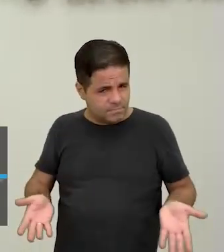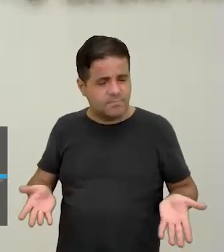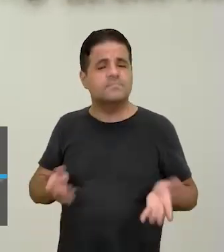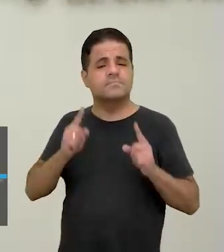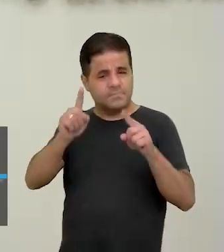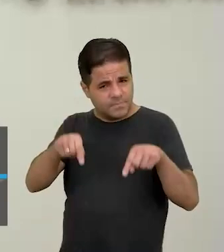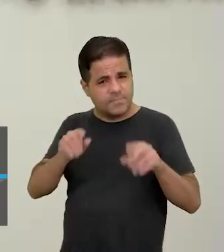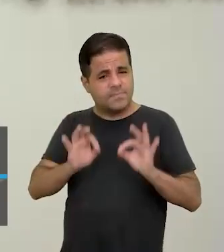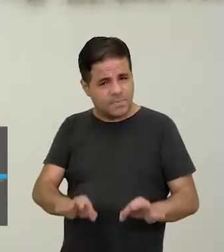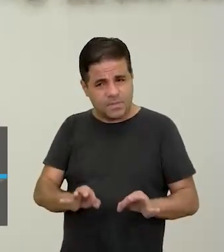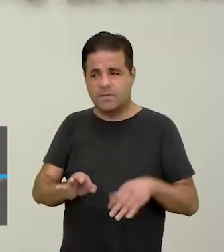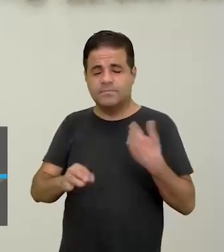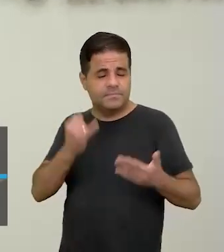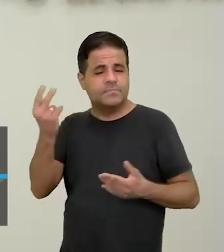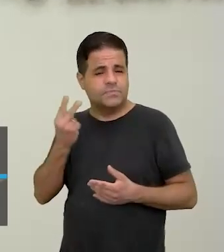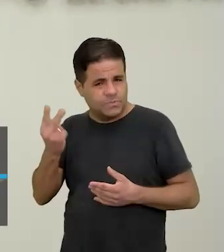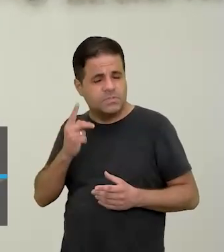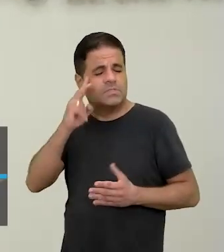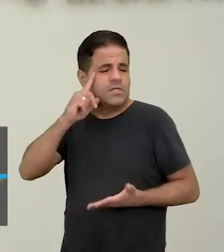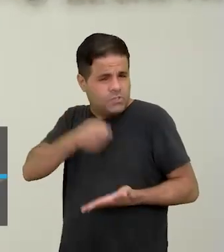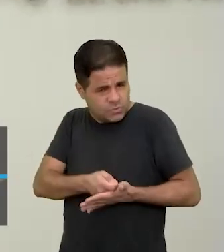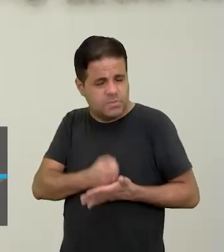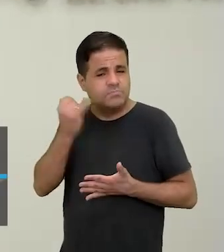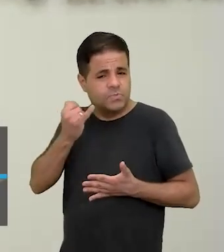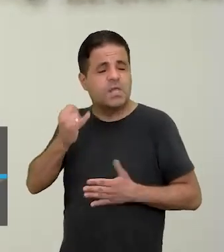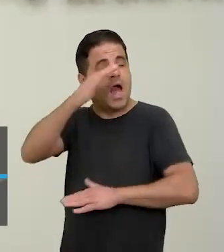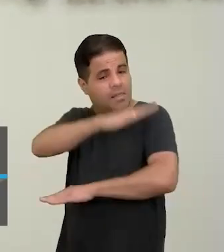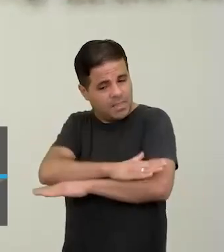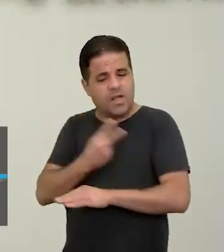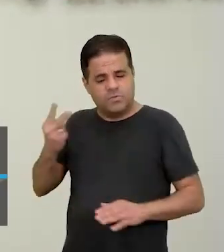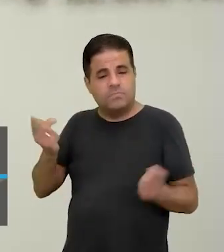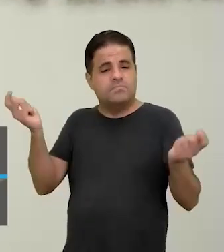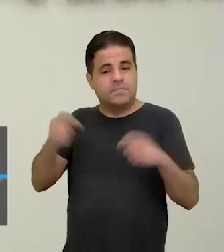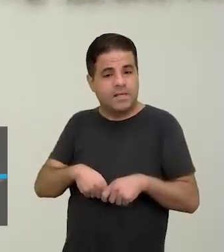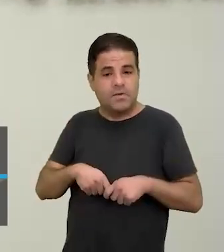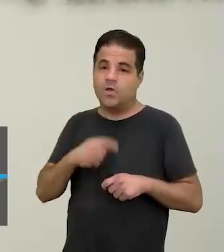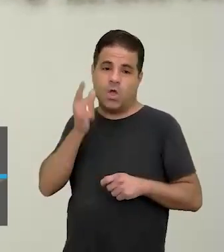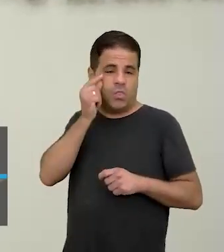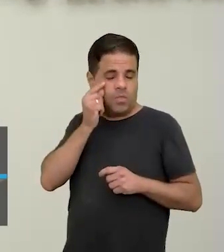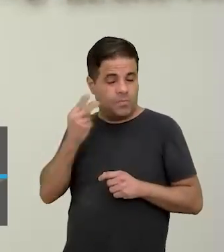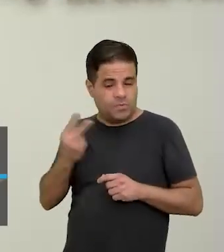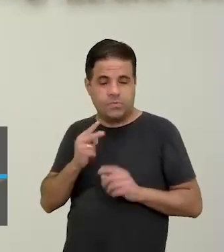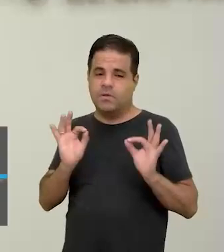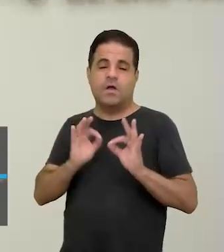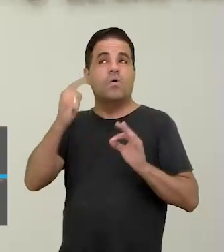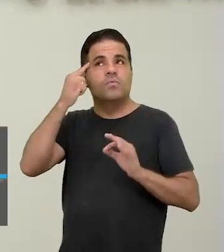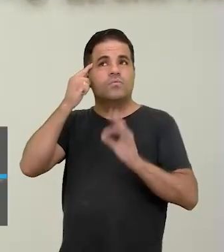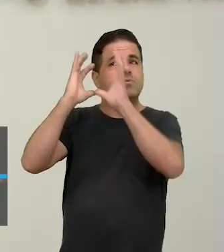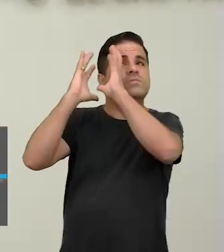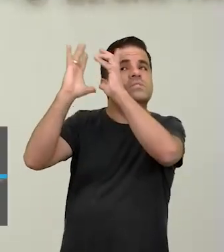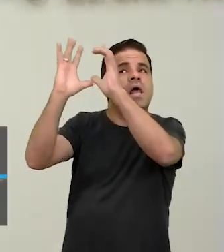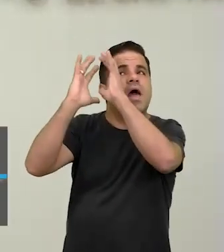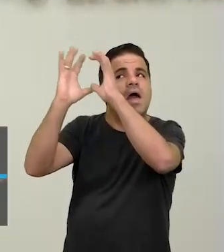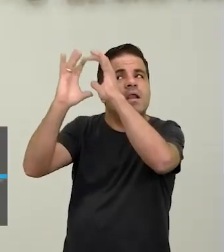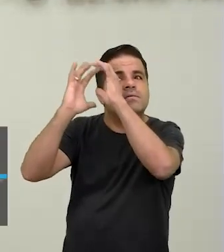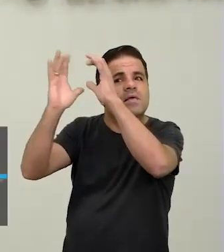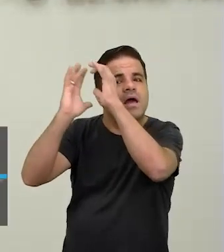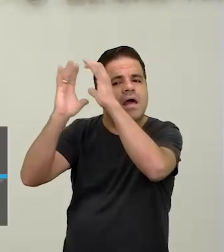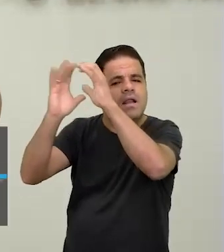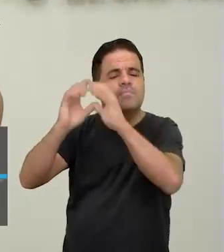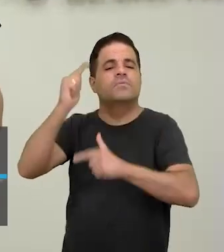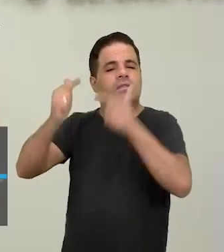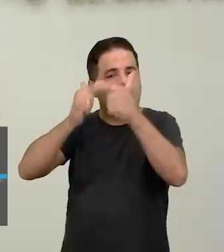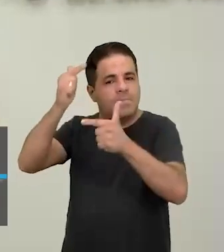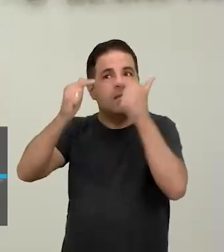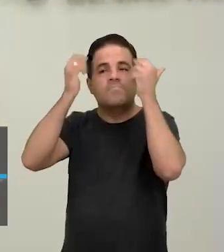que justamente decisões importantes são tomadas no período da tarde, porque ninguém está dormindo ainda. Né? O cérebro está todo mundo funcional.